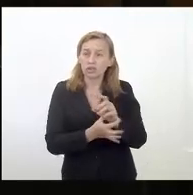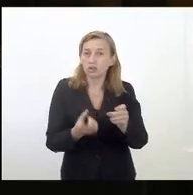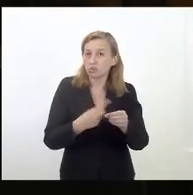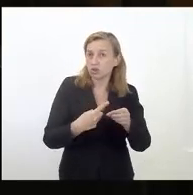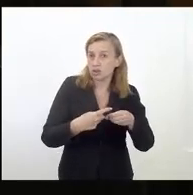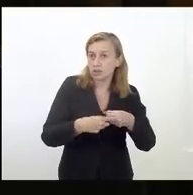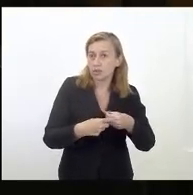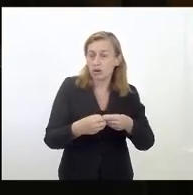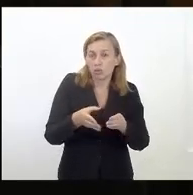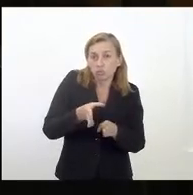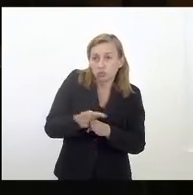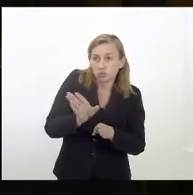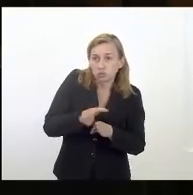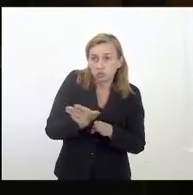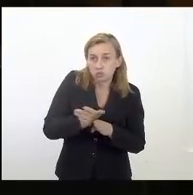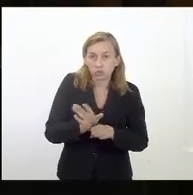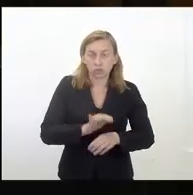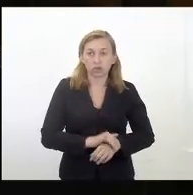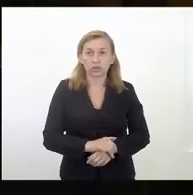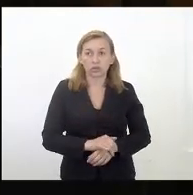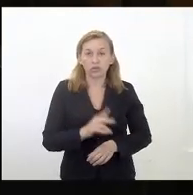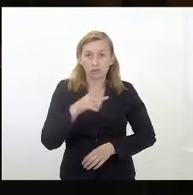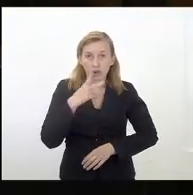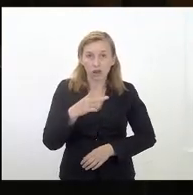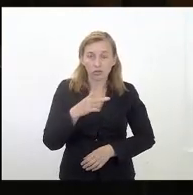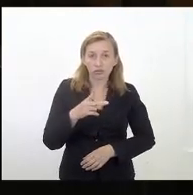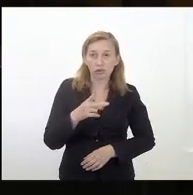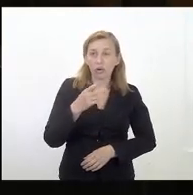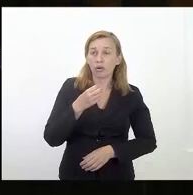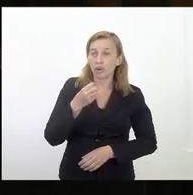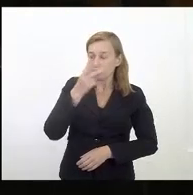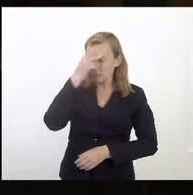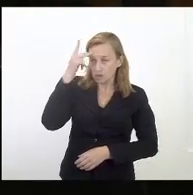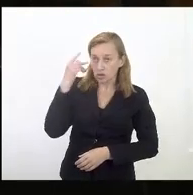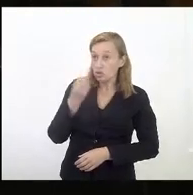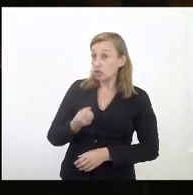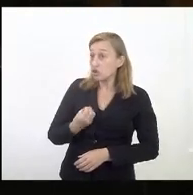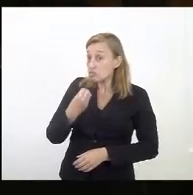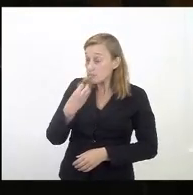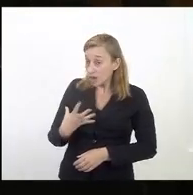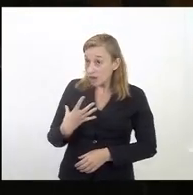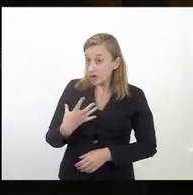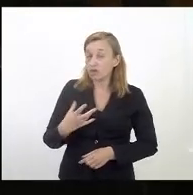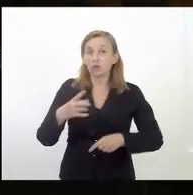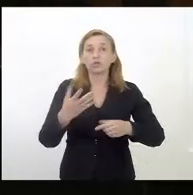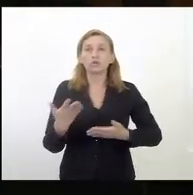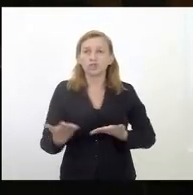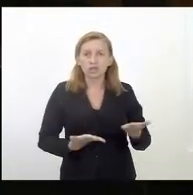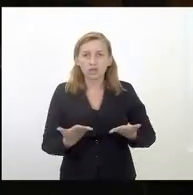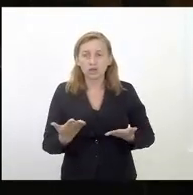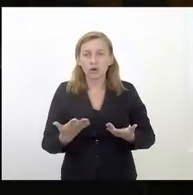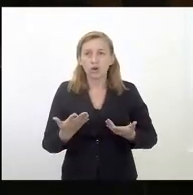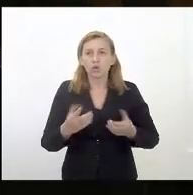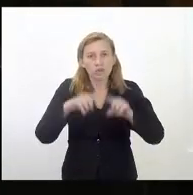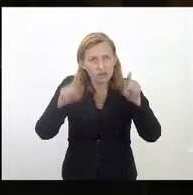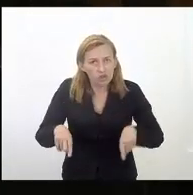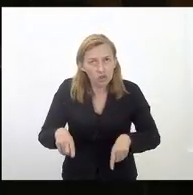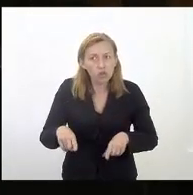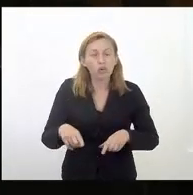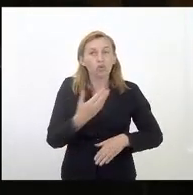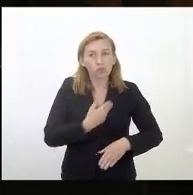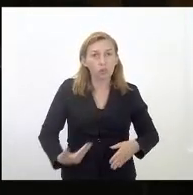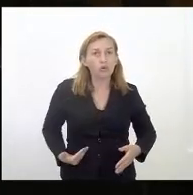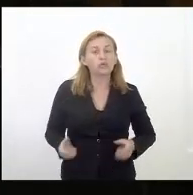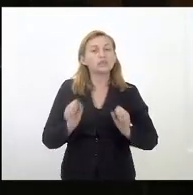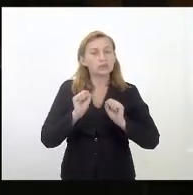orientação e o parto do pressuposto o padrão de bem sobretudo Servidor Público independente da carreira ele teme são sim de